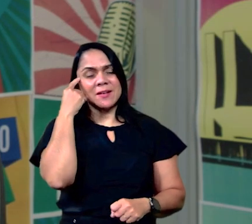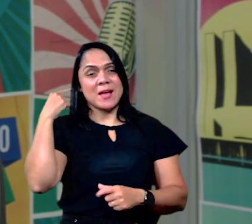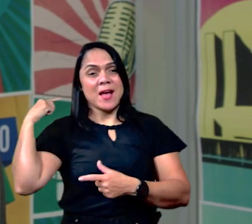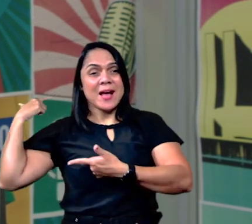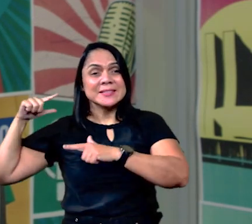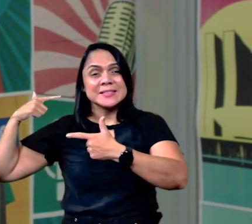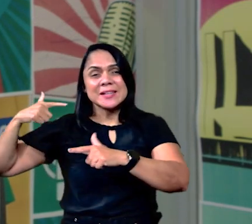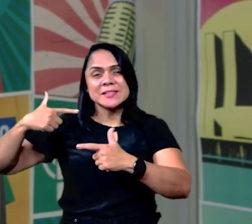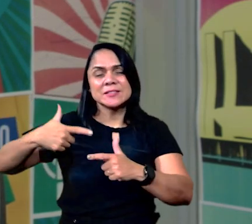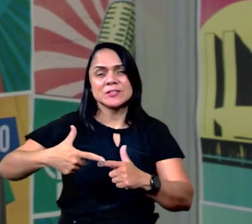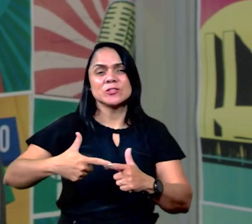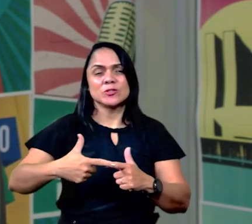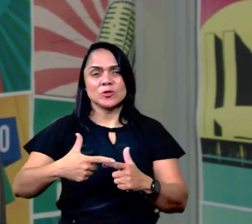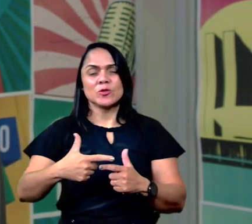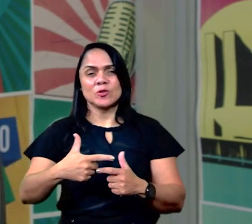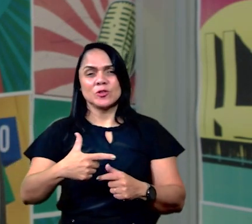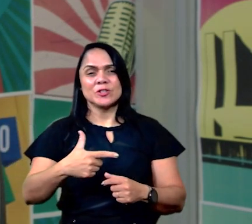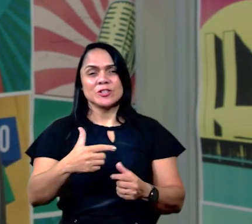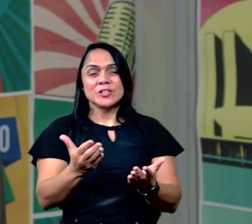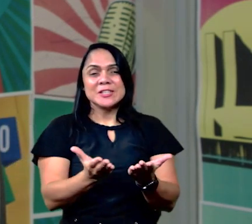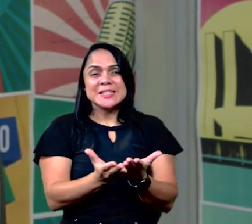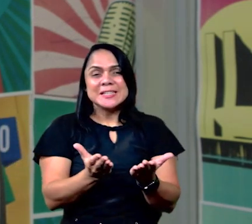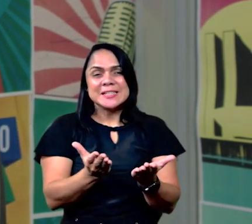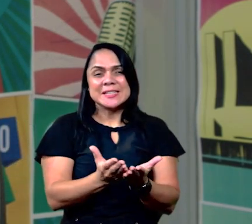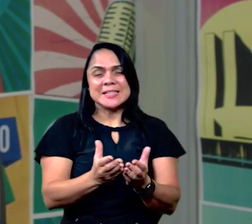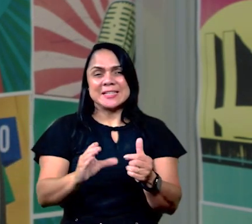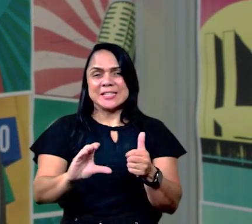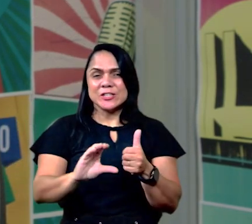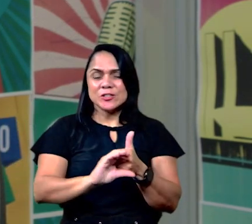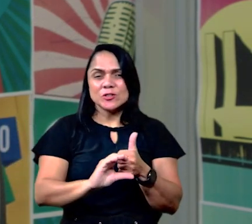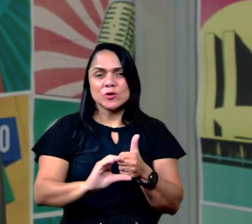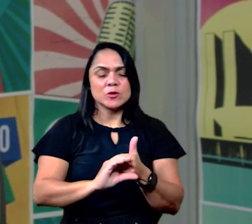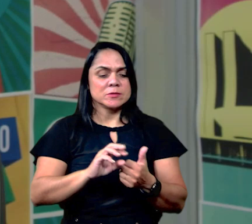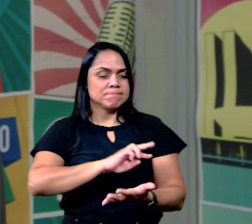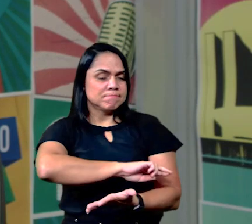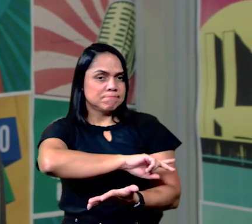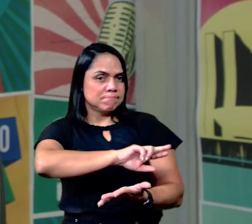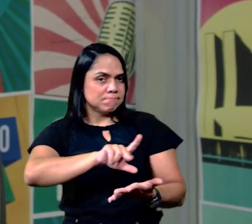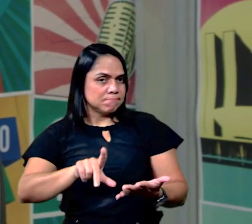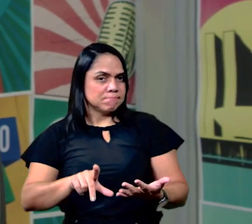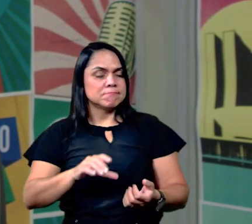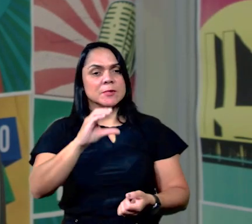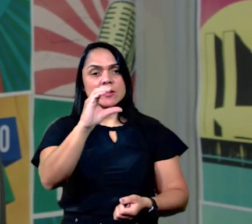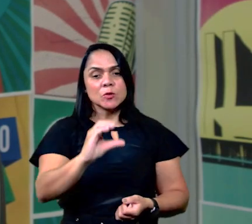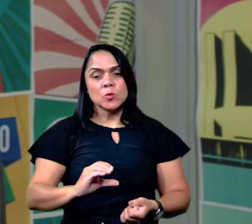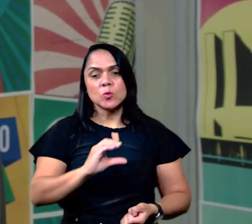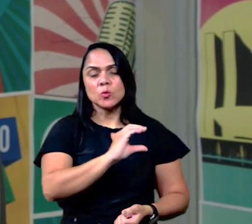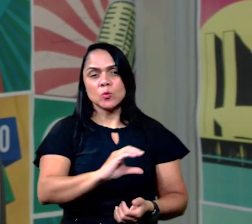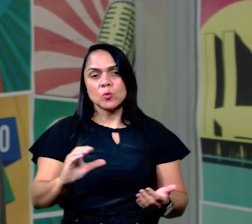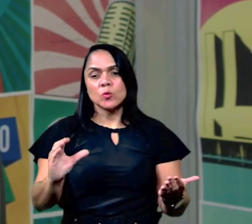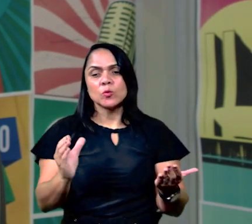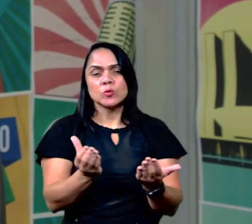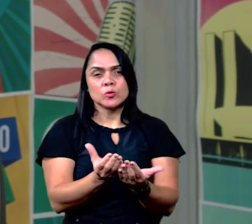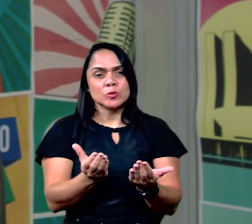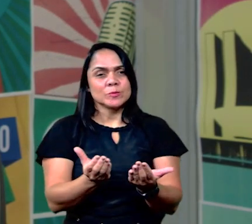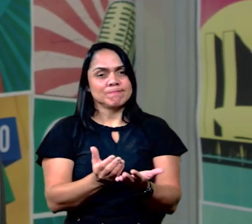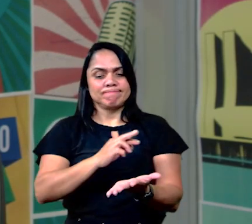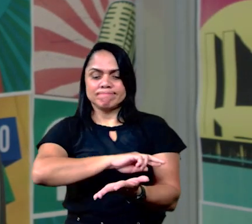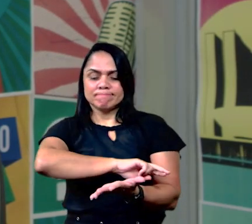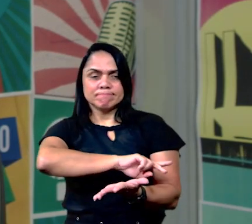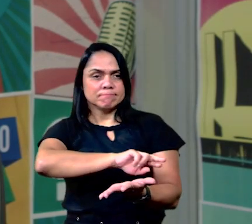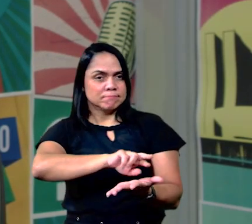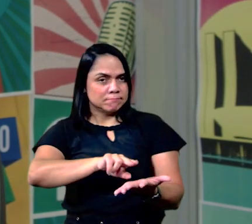tradições cristãs, elas são múltiplas e diversas, né. O cristianismo, mesmo católico, ele